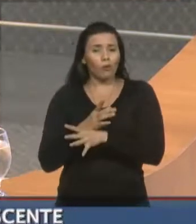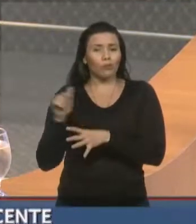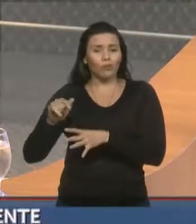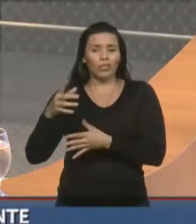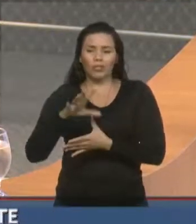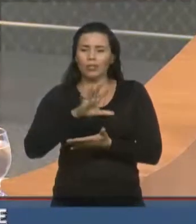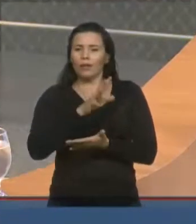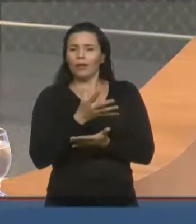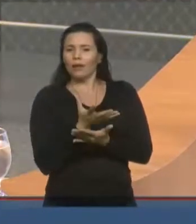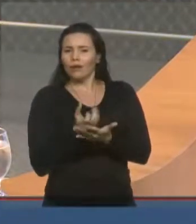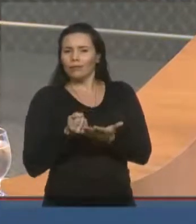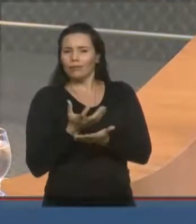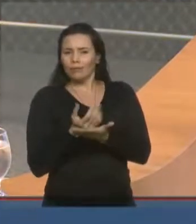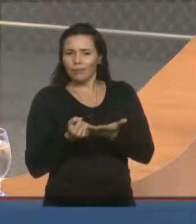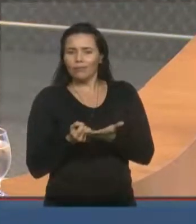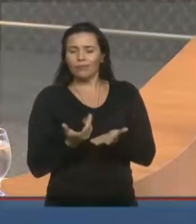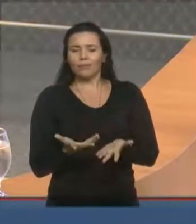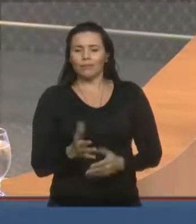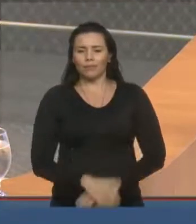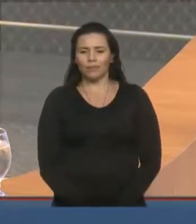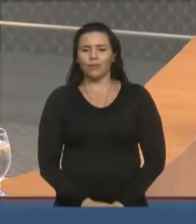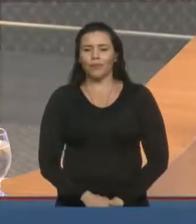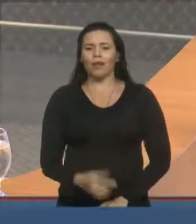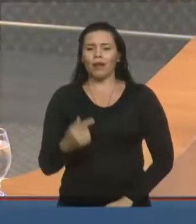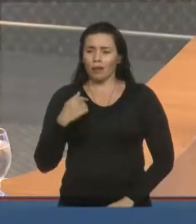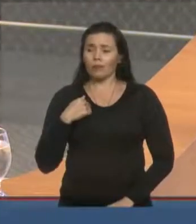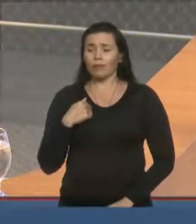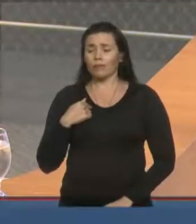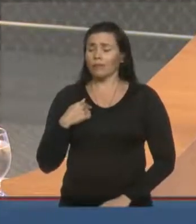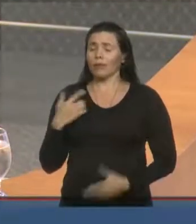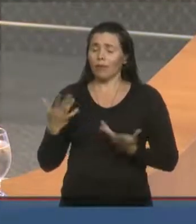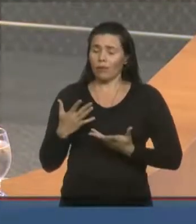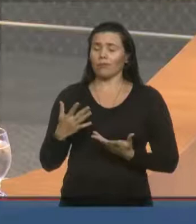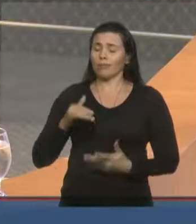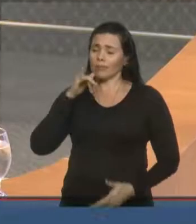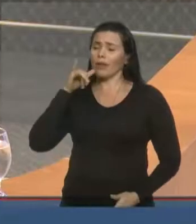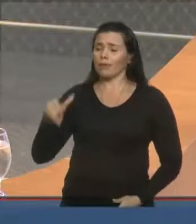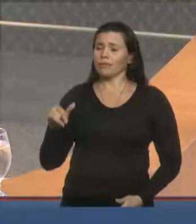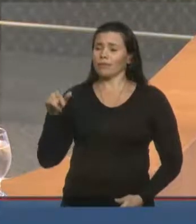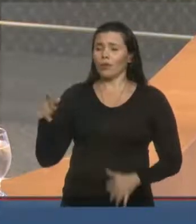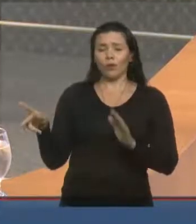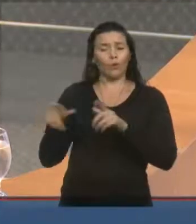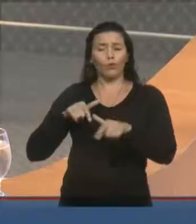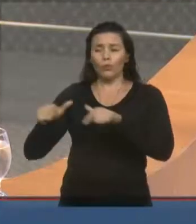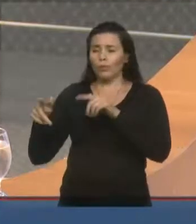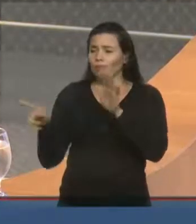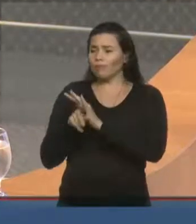poder ter um centro ainda melhor do que já é, para que os profissionais do centro possam ter